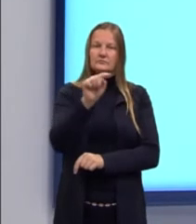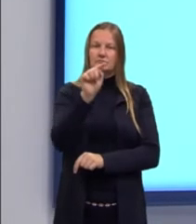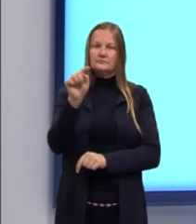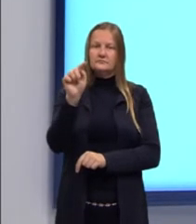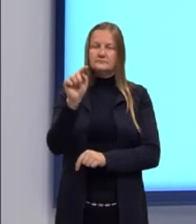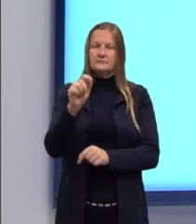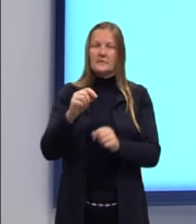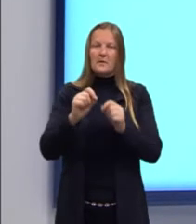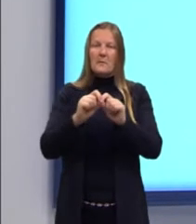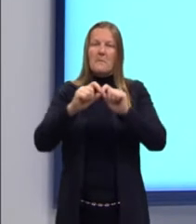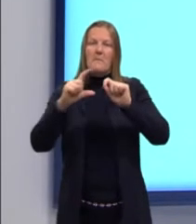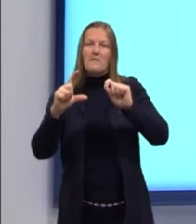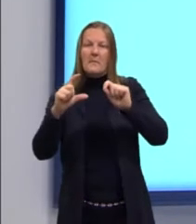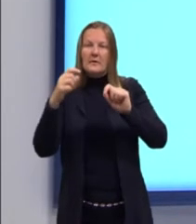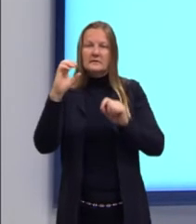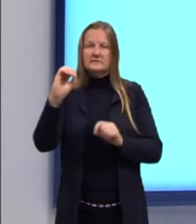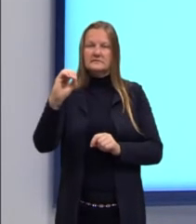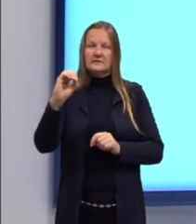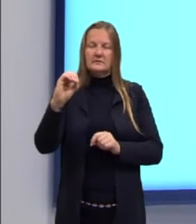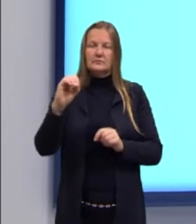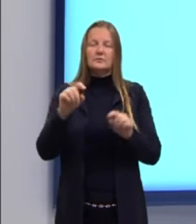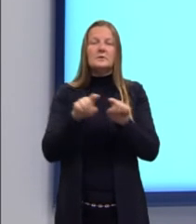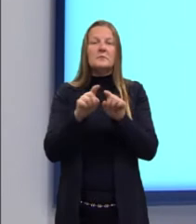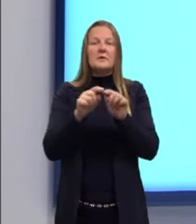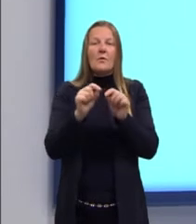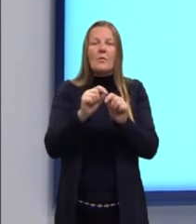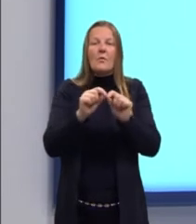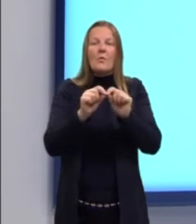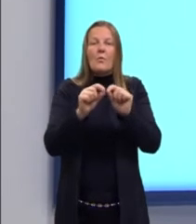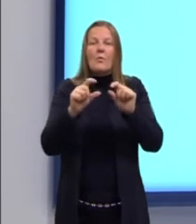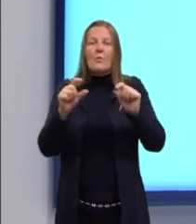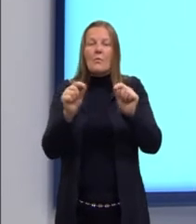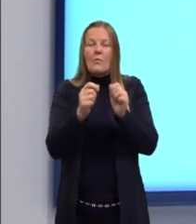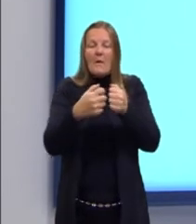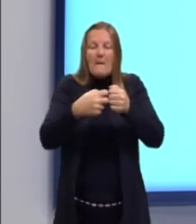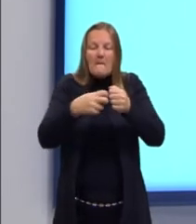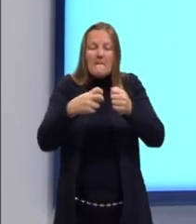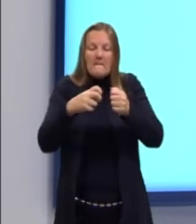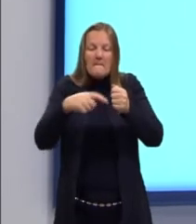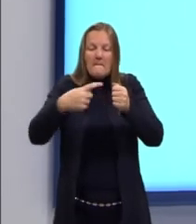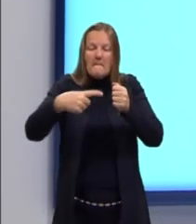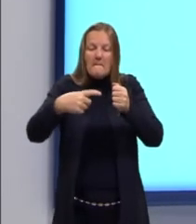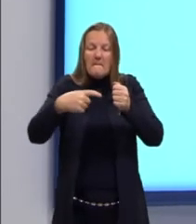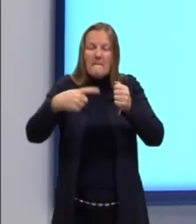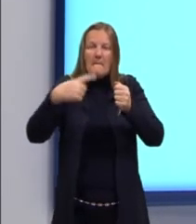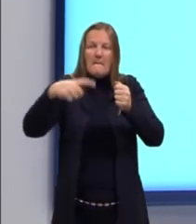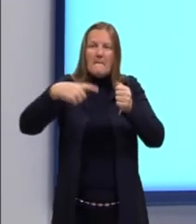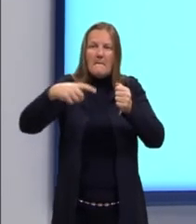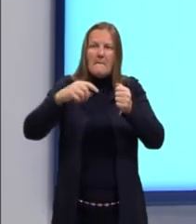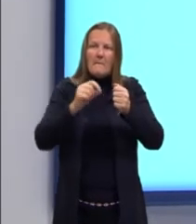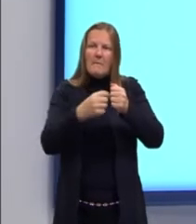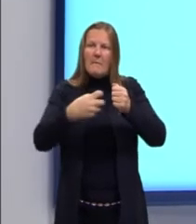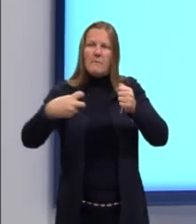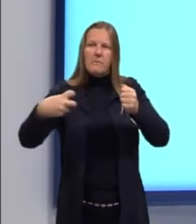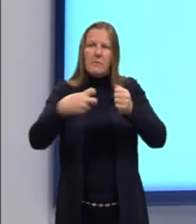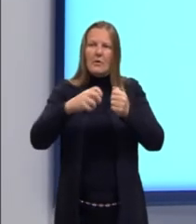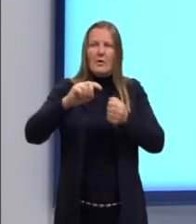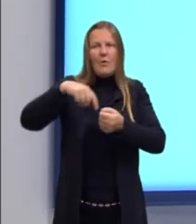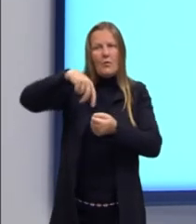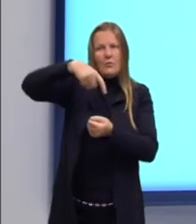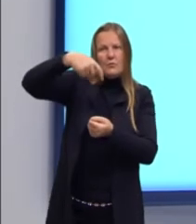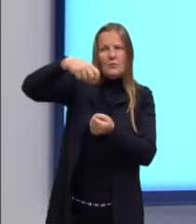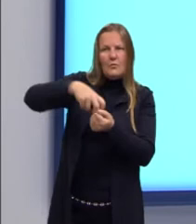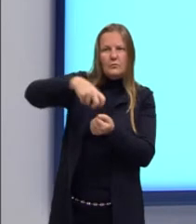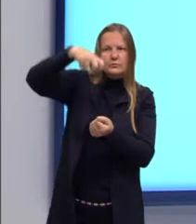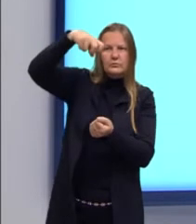do que zero e ela se refere a amplitude de deslocamento máximo e o ômega é a